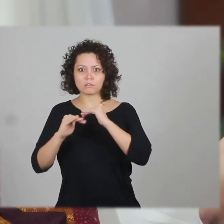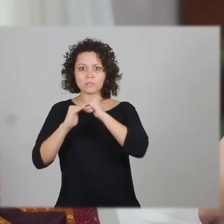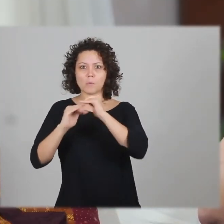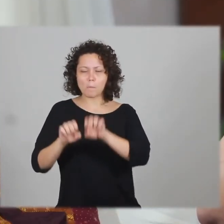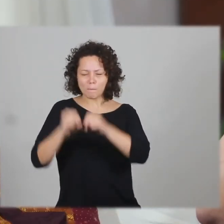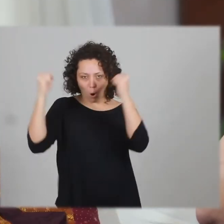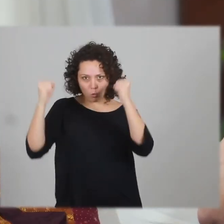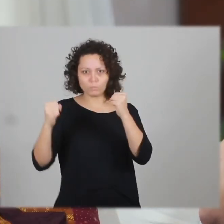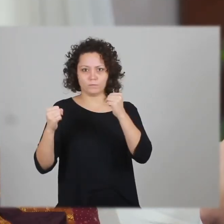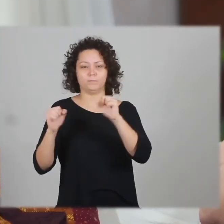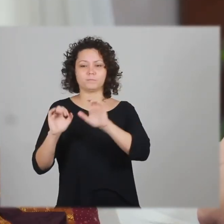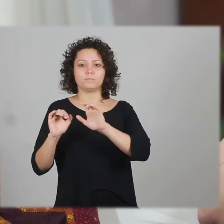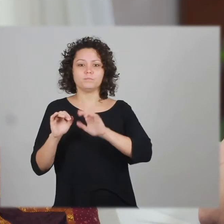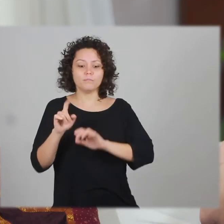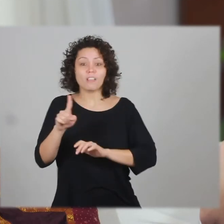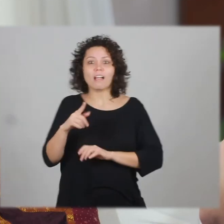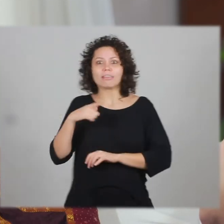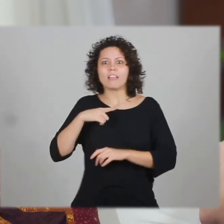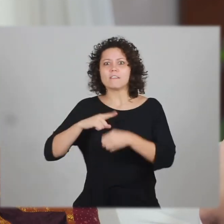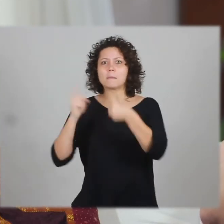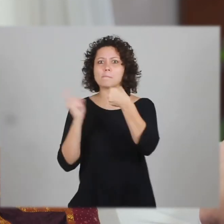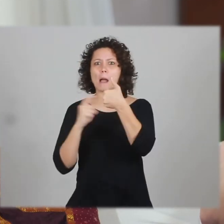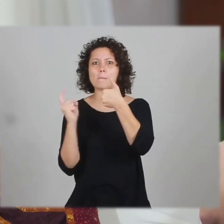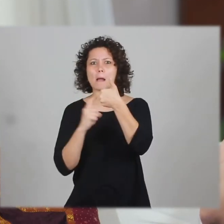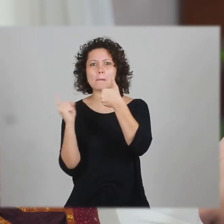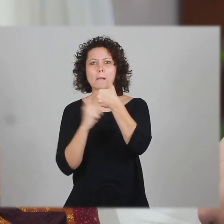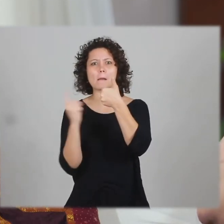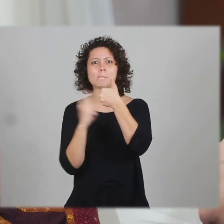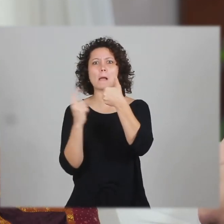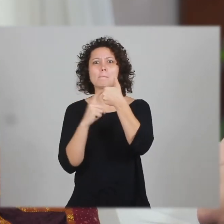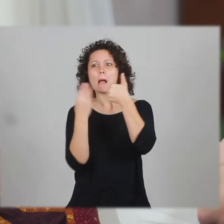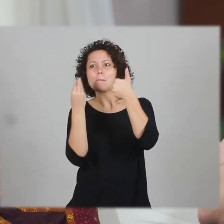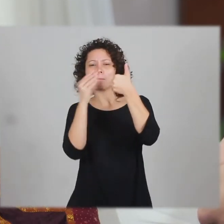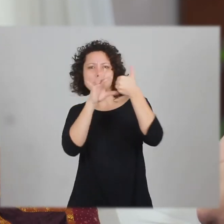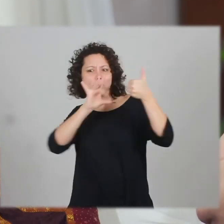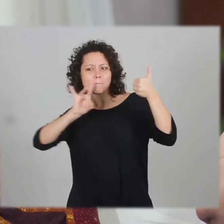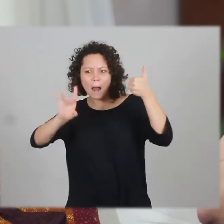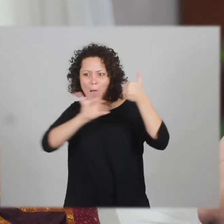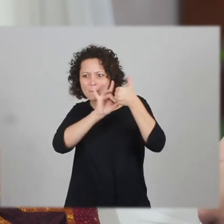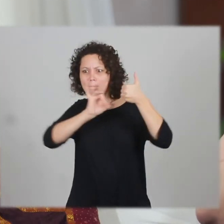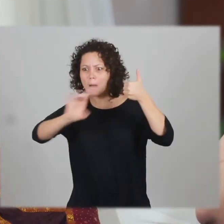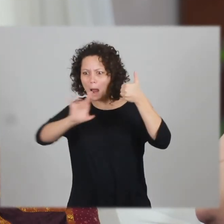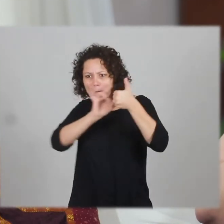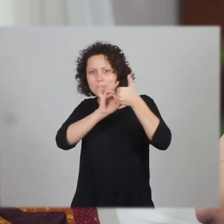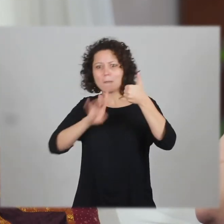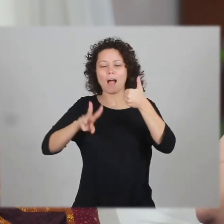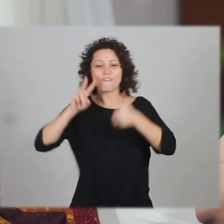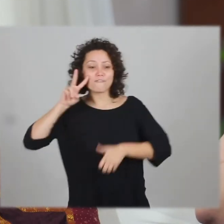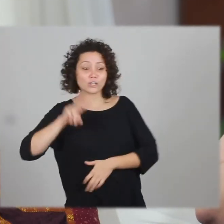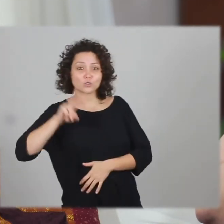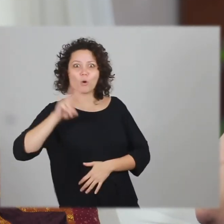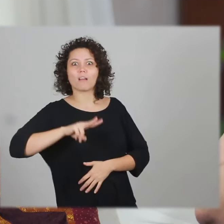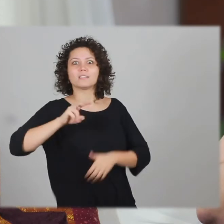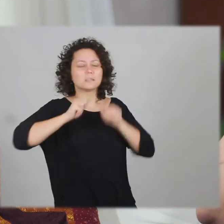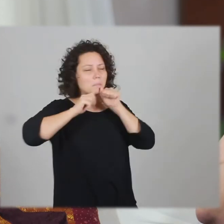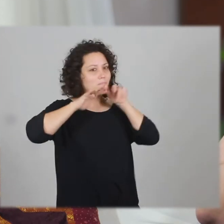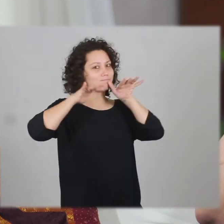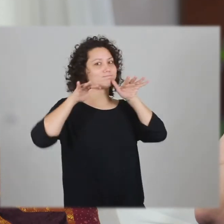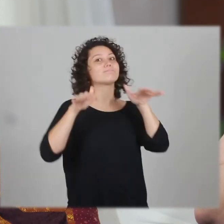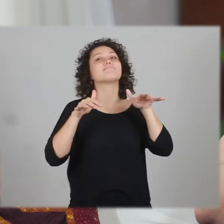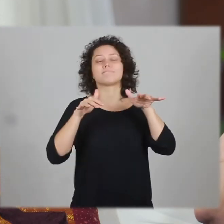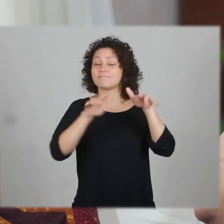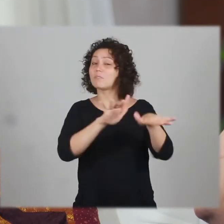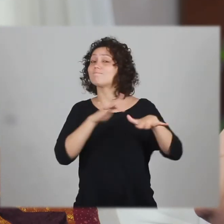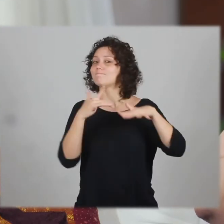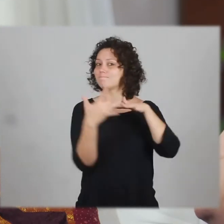atenção de vocês na imagem, de curtidas, de compartilhamentos e de visualizações. Então, é um alcance realmente que a gente não pode